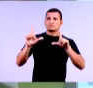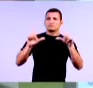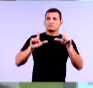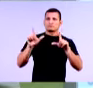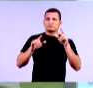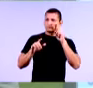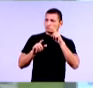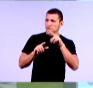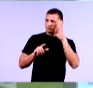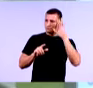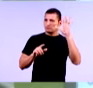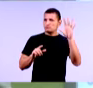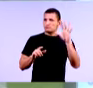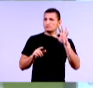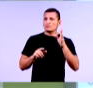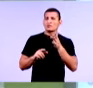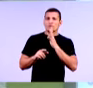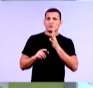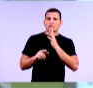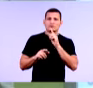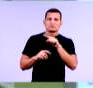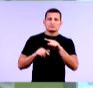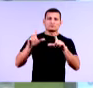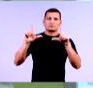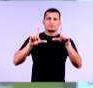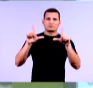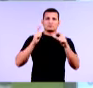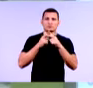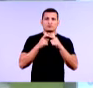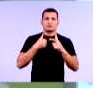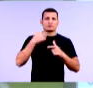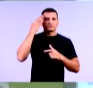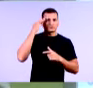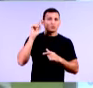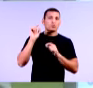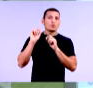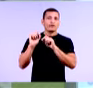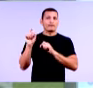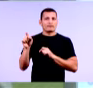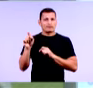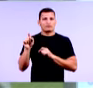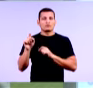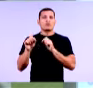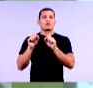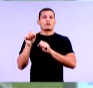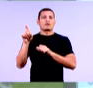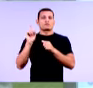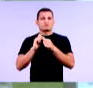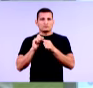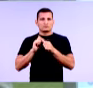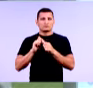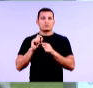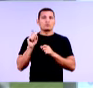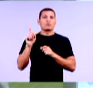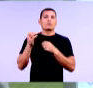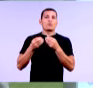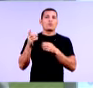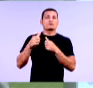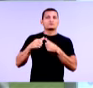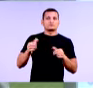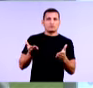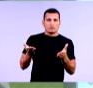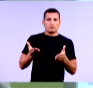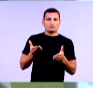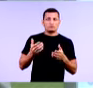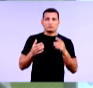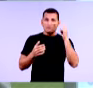já vou imaginar, eu só reconheço essa televisão porque eu sei o que ela é, eu sei o que ela faz e eu sei como é que ela está agora. O meu